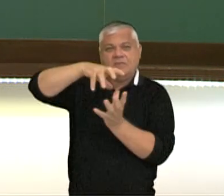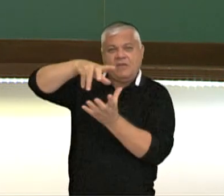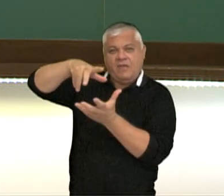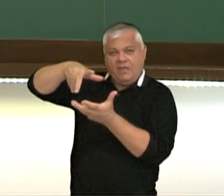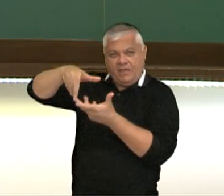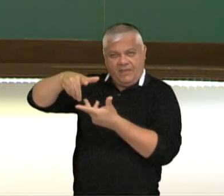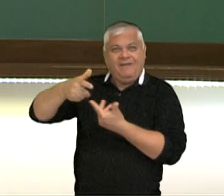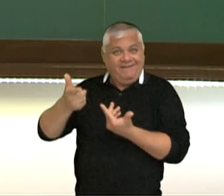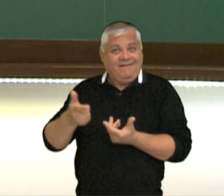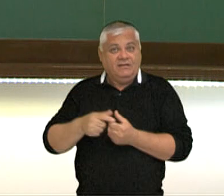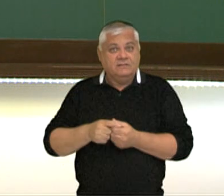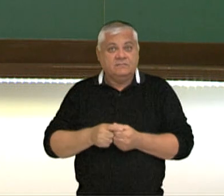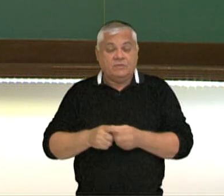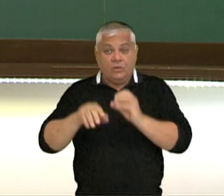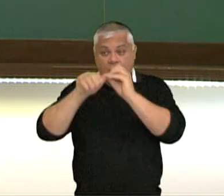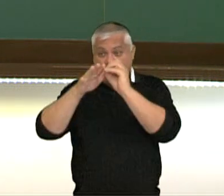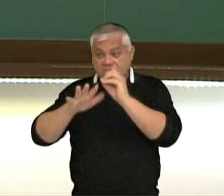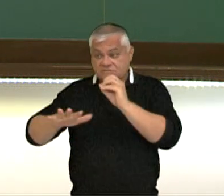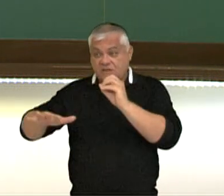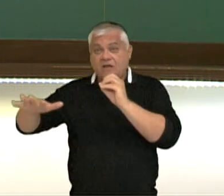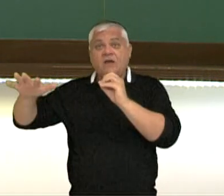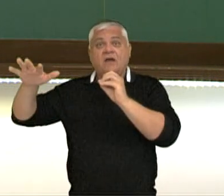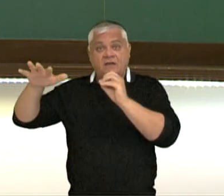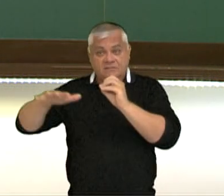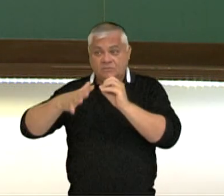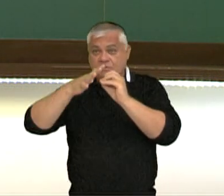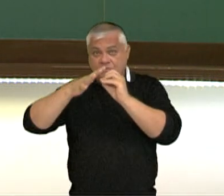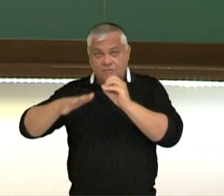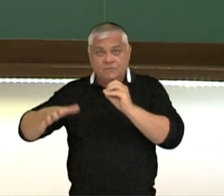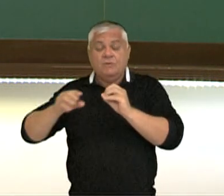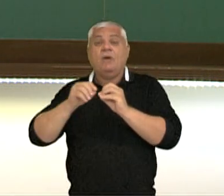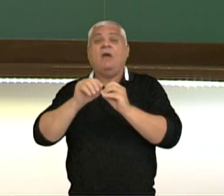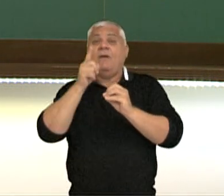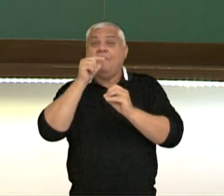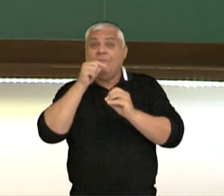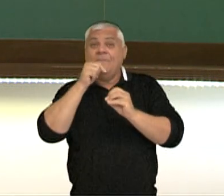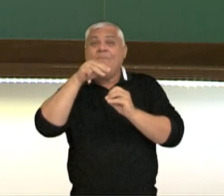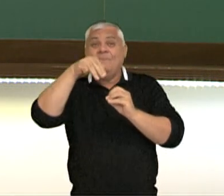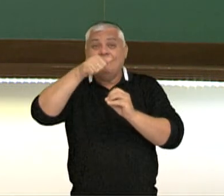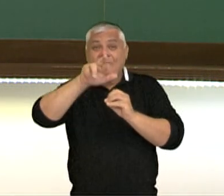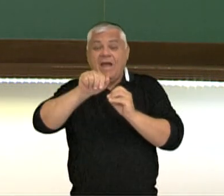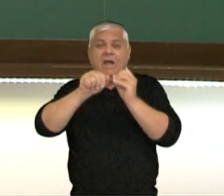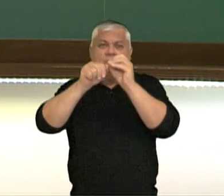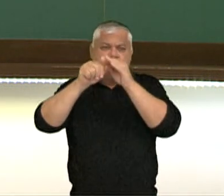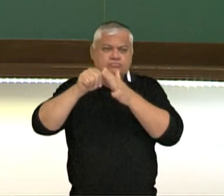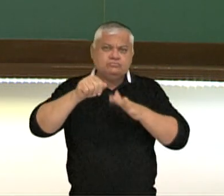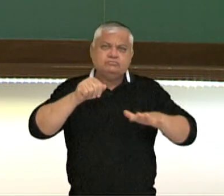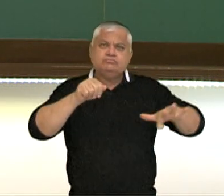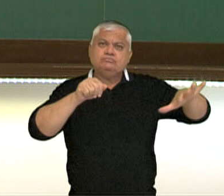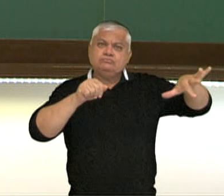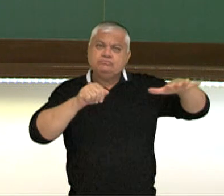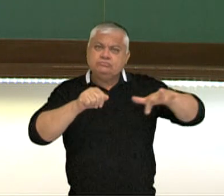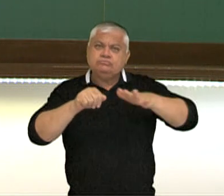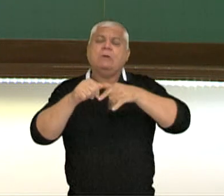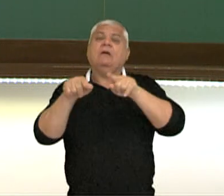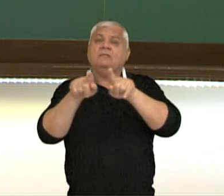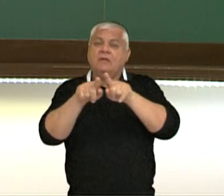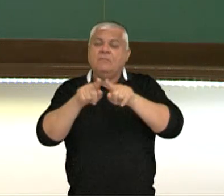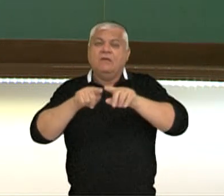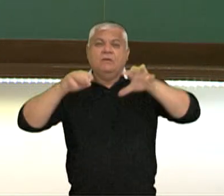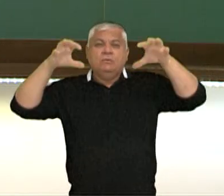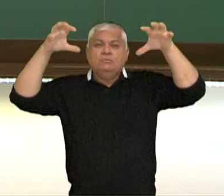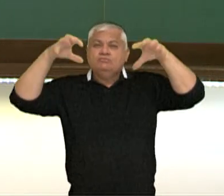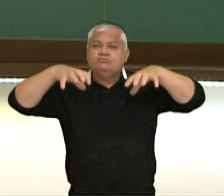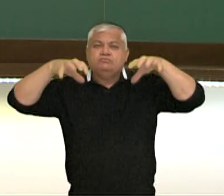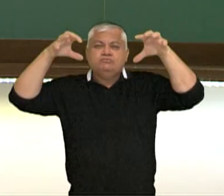penso nas águas dos oceanos e mares, eu tenho que pensar que a chuva que ocorre nos continentes, boa parte